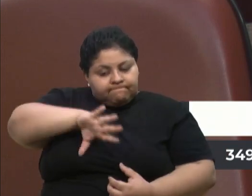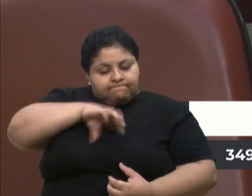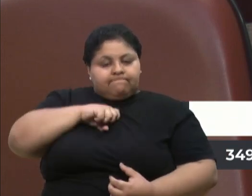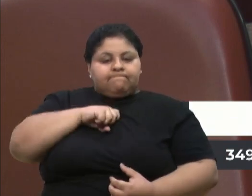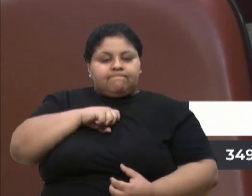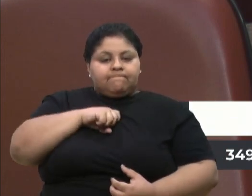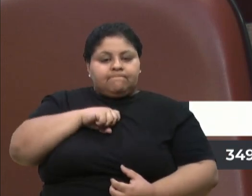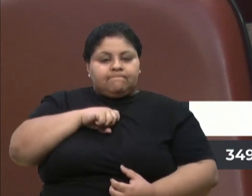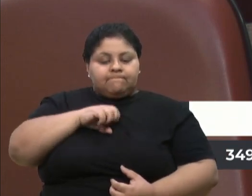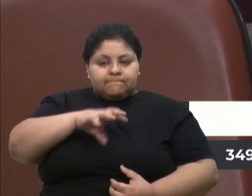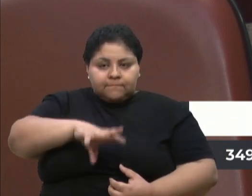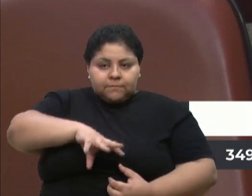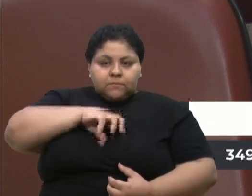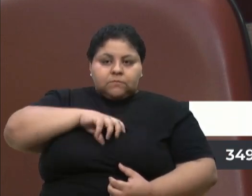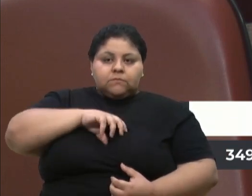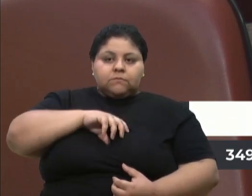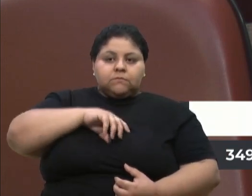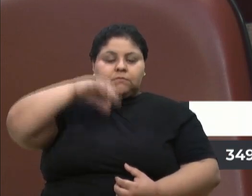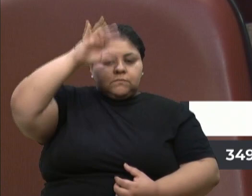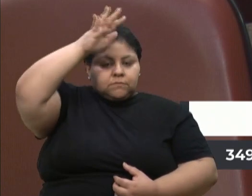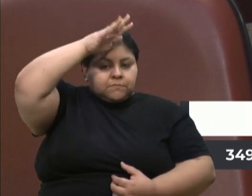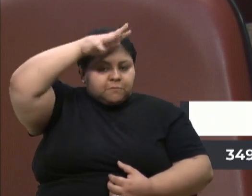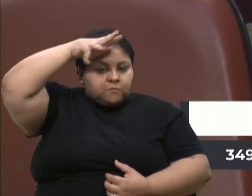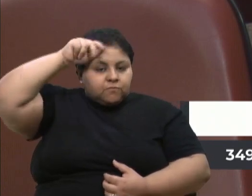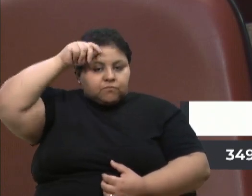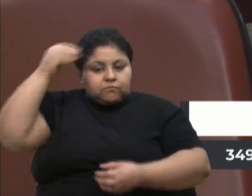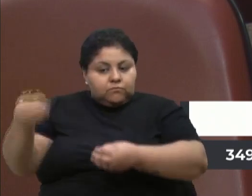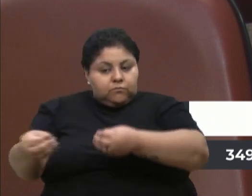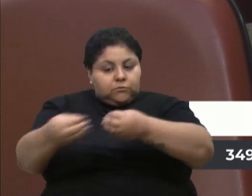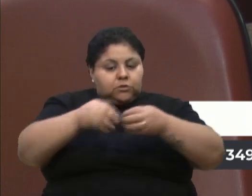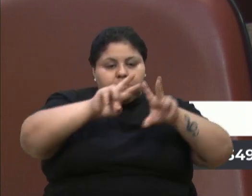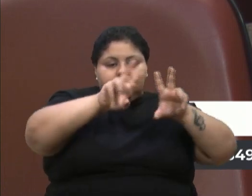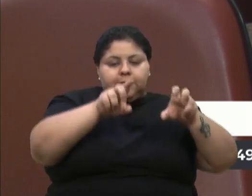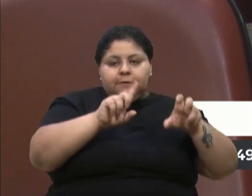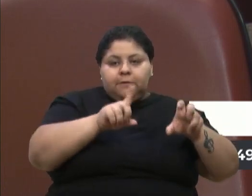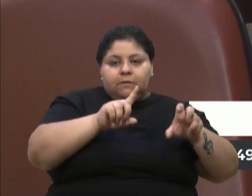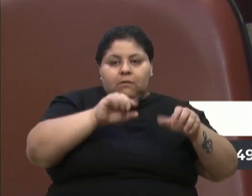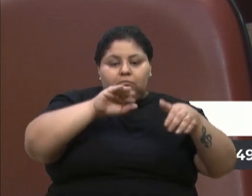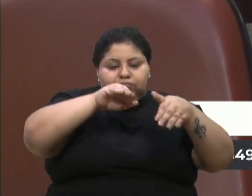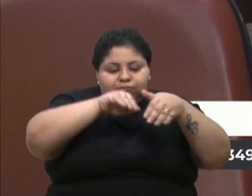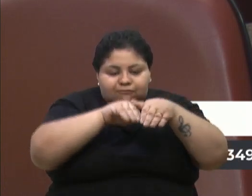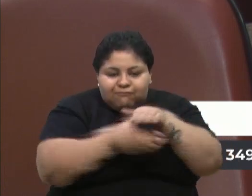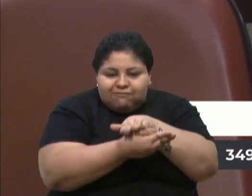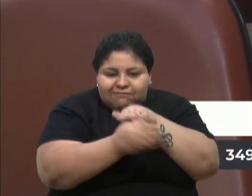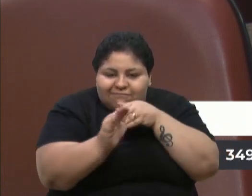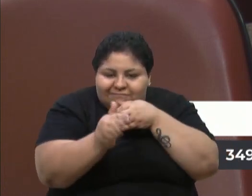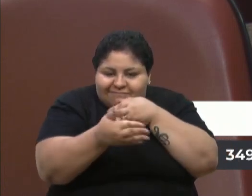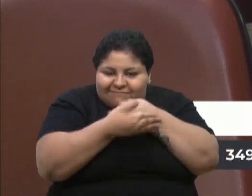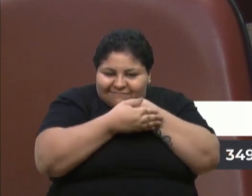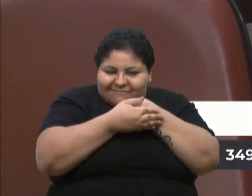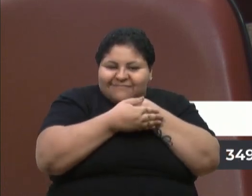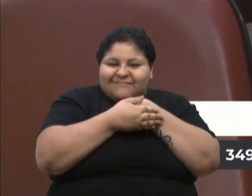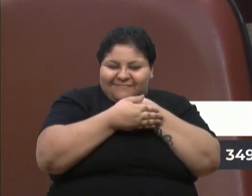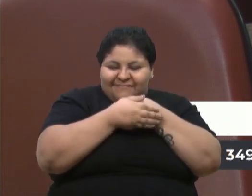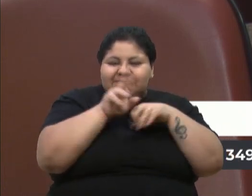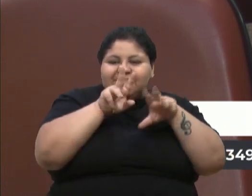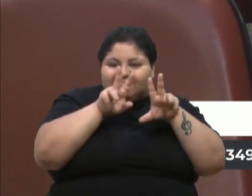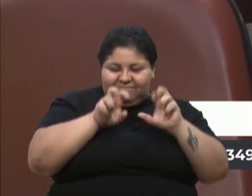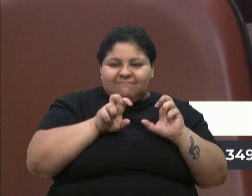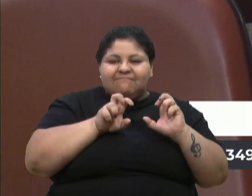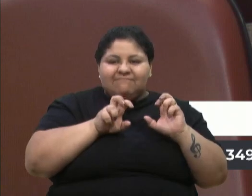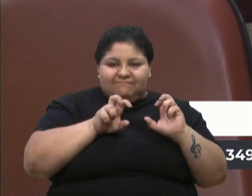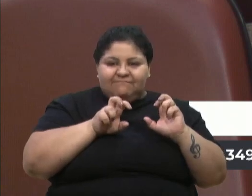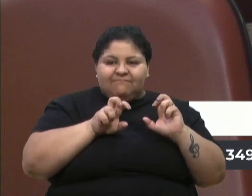né, do prefeito de trazer esses temas e não jogar para baixo do tapete, nem empurrar com a barriga assuntos que